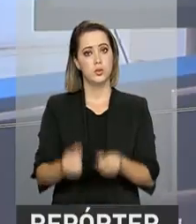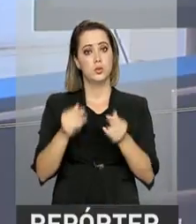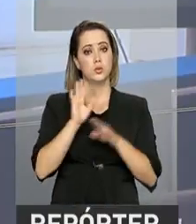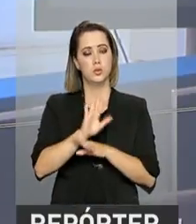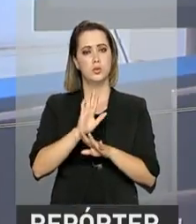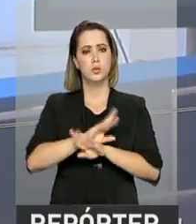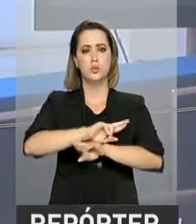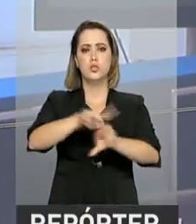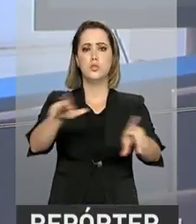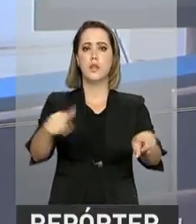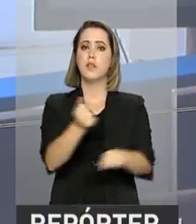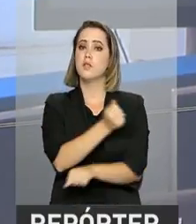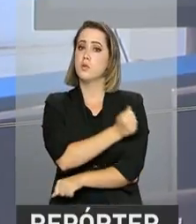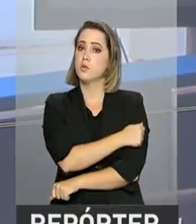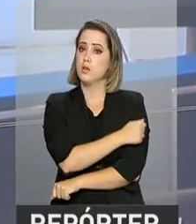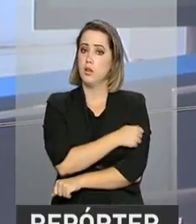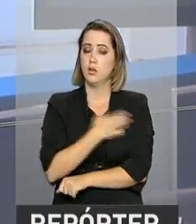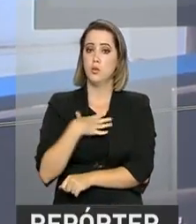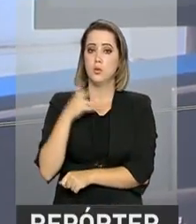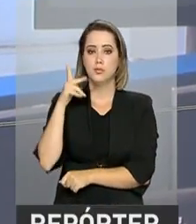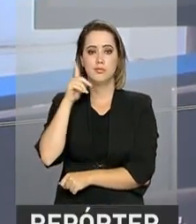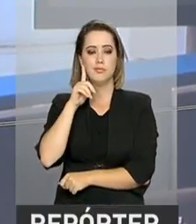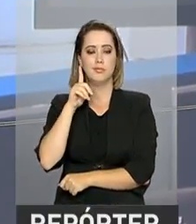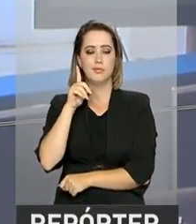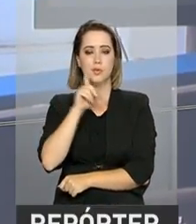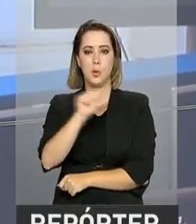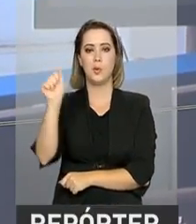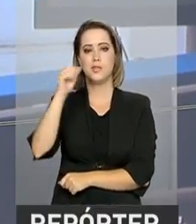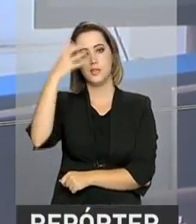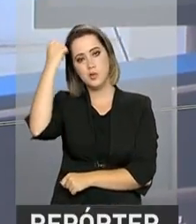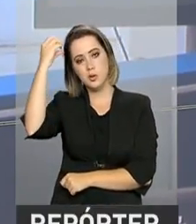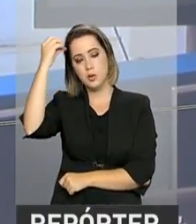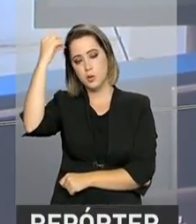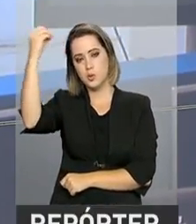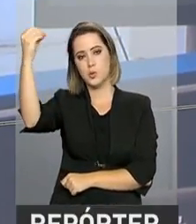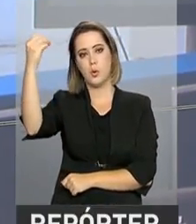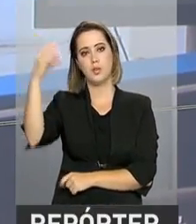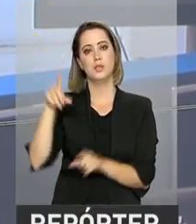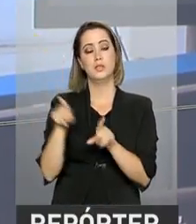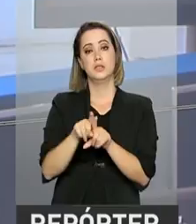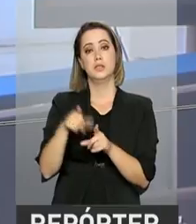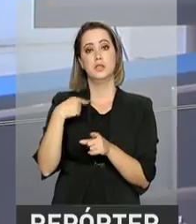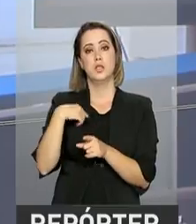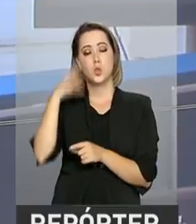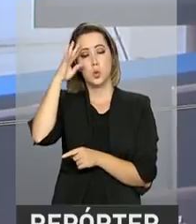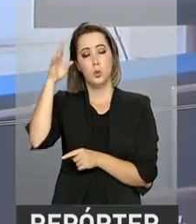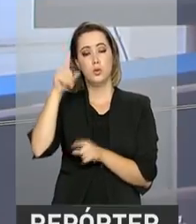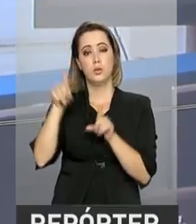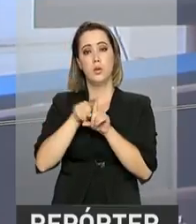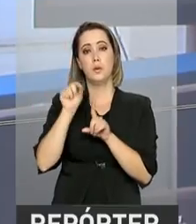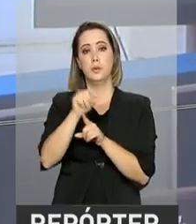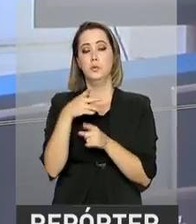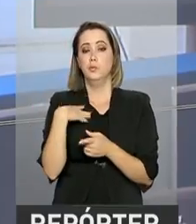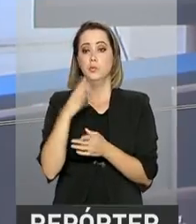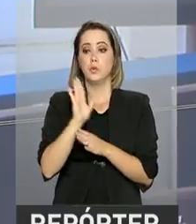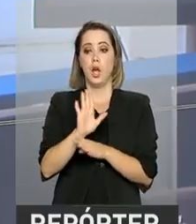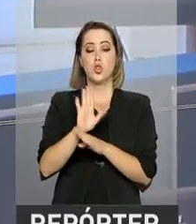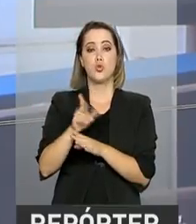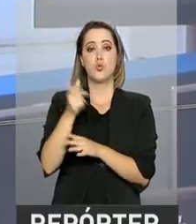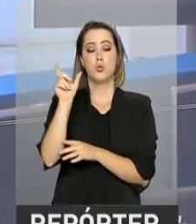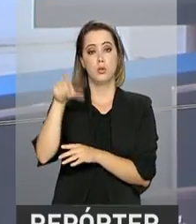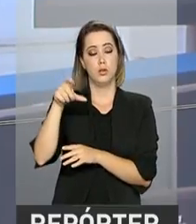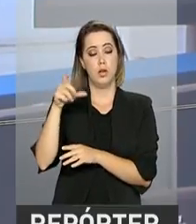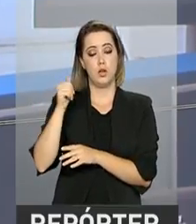que está ajudando estudantes a realizar sonhos o programa Bolsa permanência para estudantes em situação de vulnerabilidade